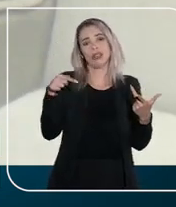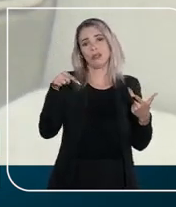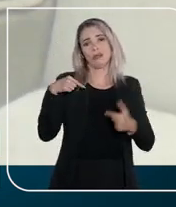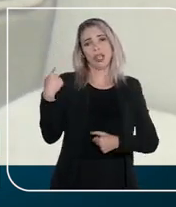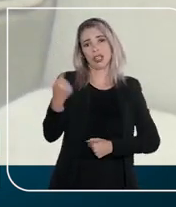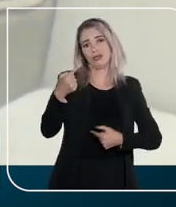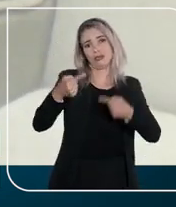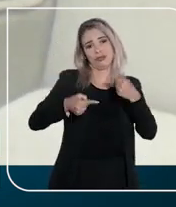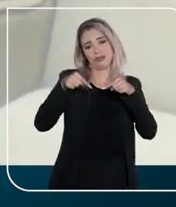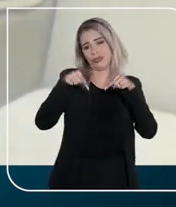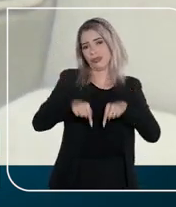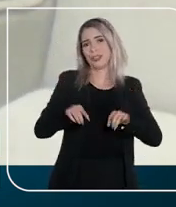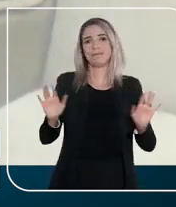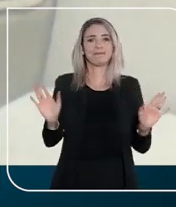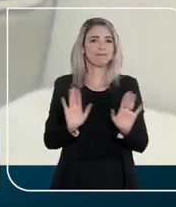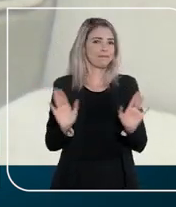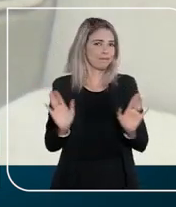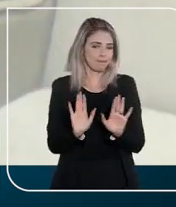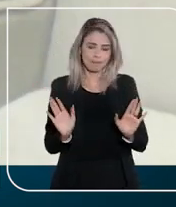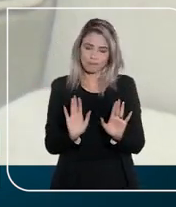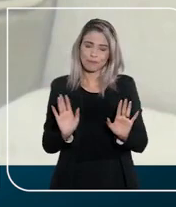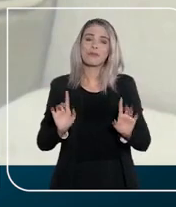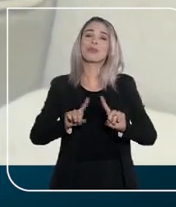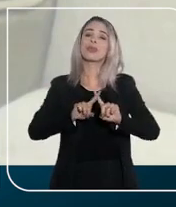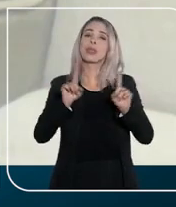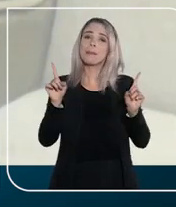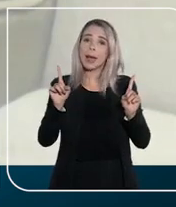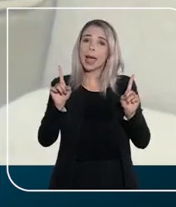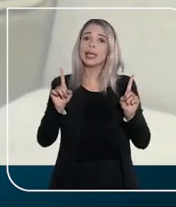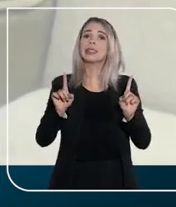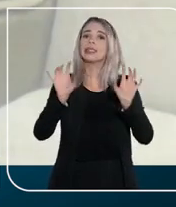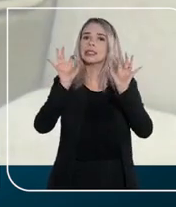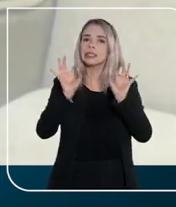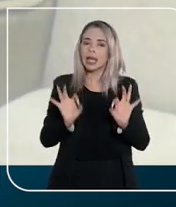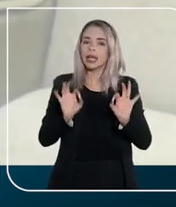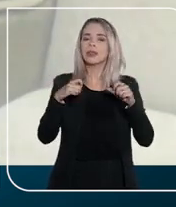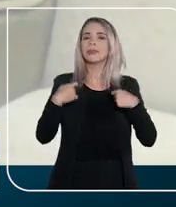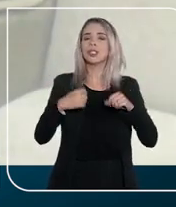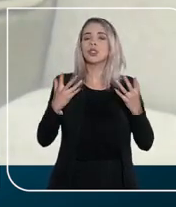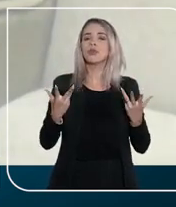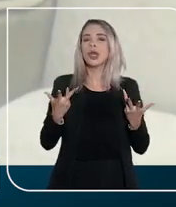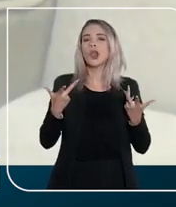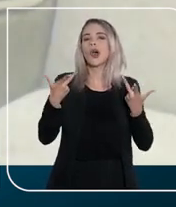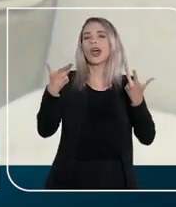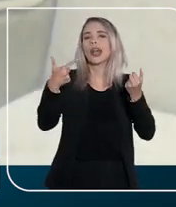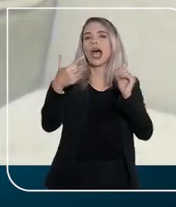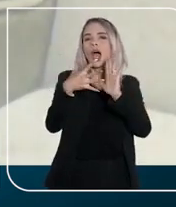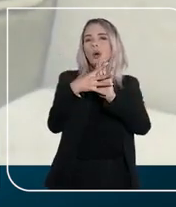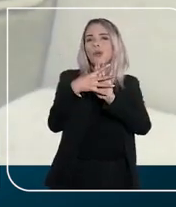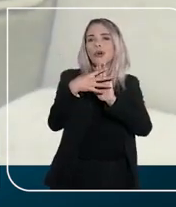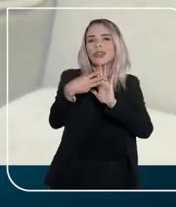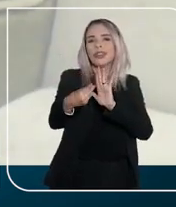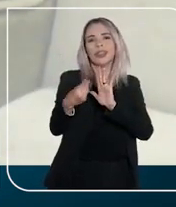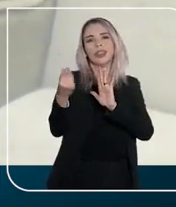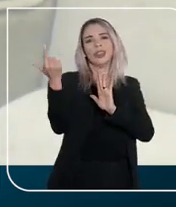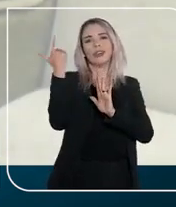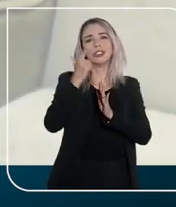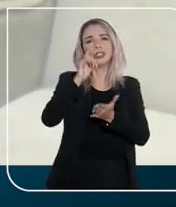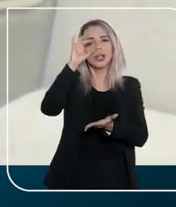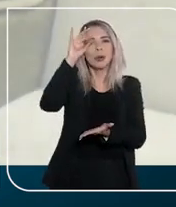está discutindo, né? A relevância das cotas, mas certamente o aperfeiçoamento do modelo de implementação,